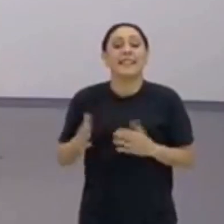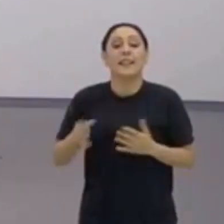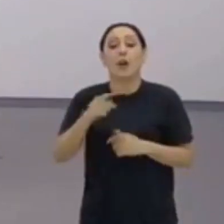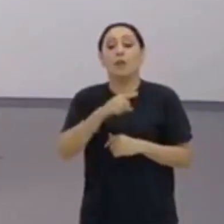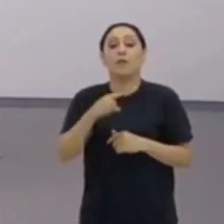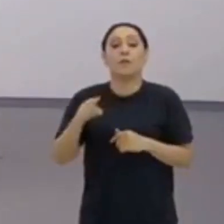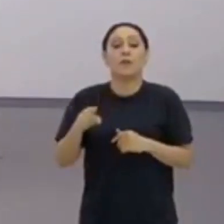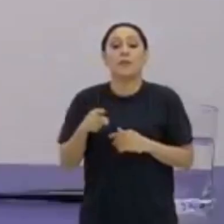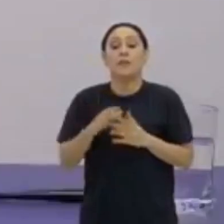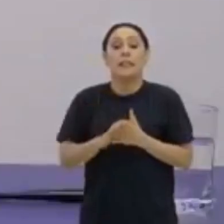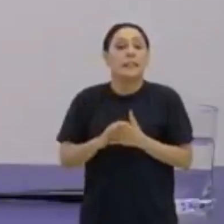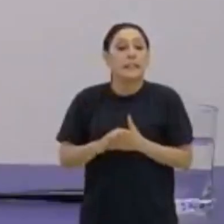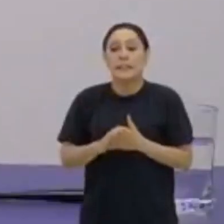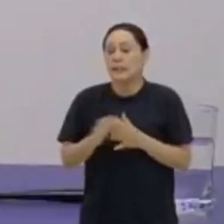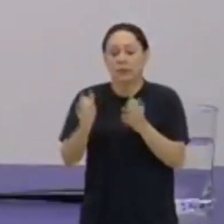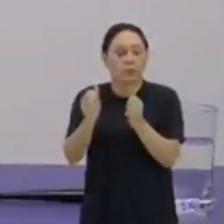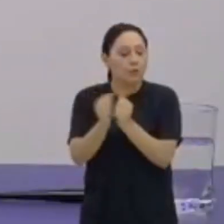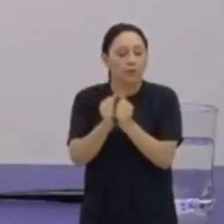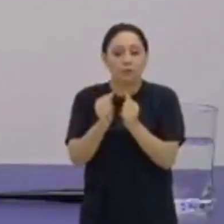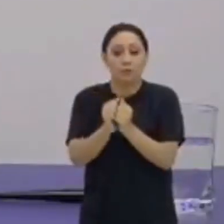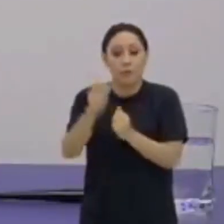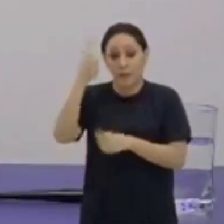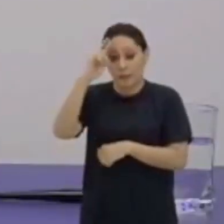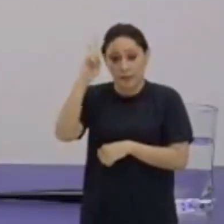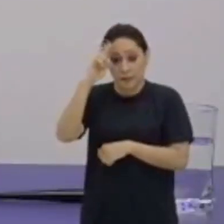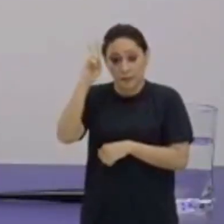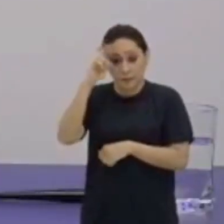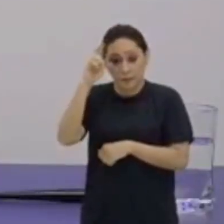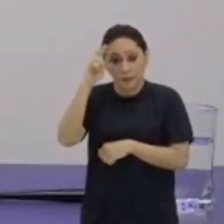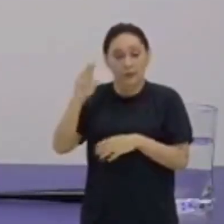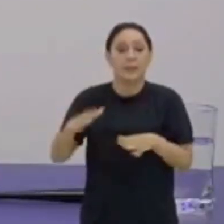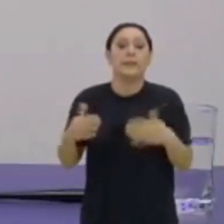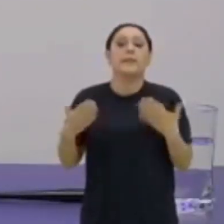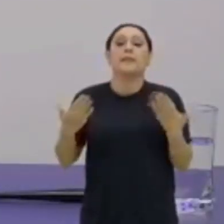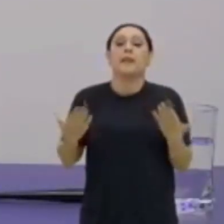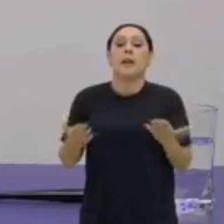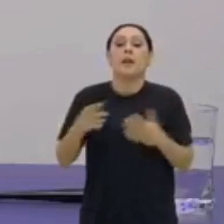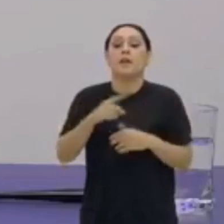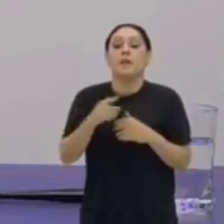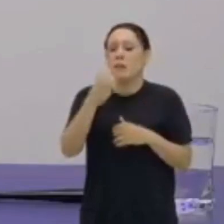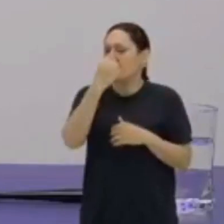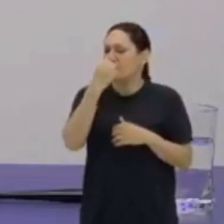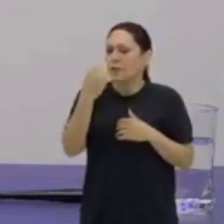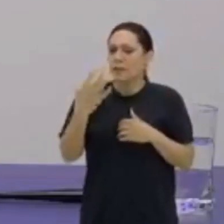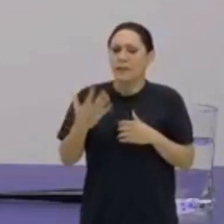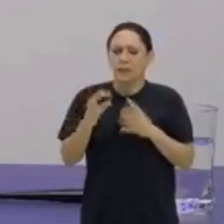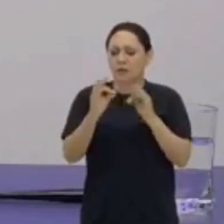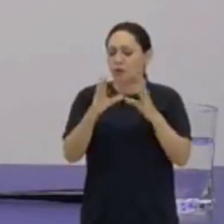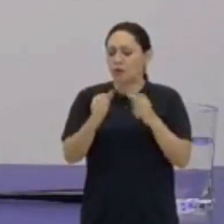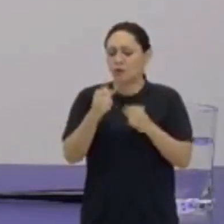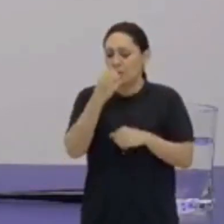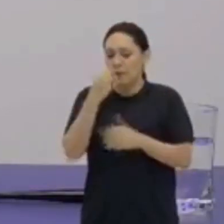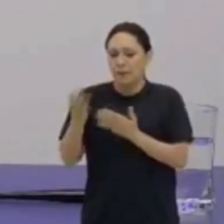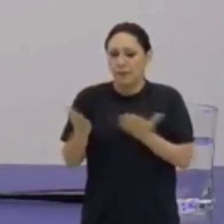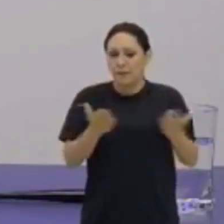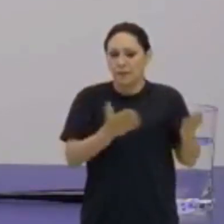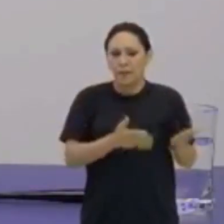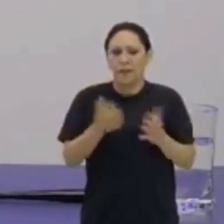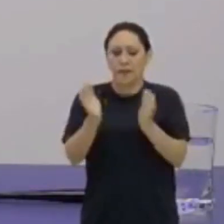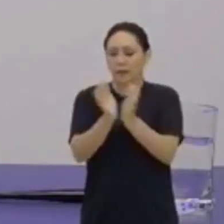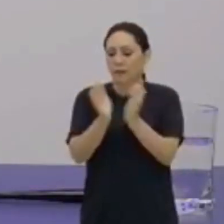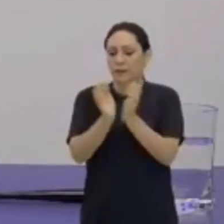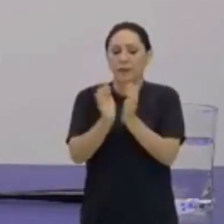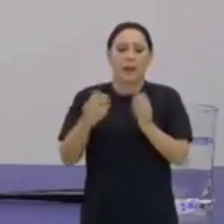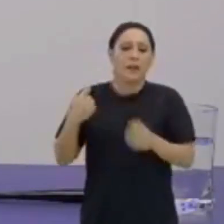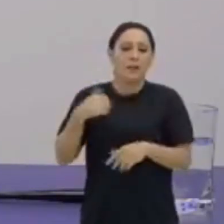não pude acompanhar vocês na segunda-feira, né? Então. Sejam todos bem-vindos aqui ao nosso grupo, a nossa